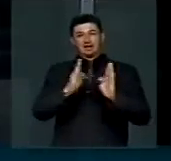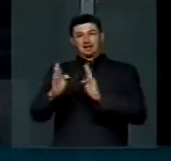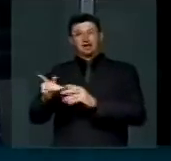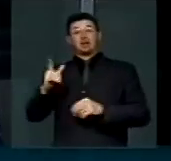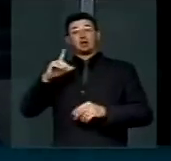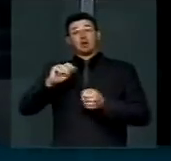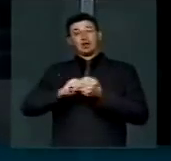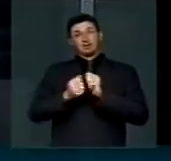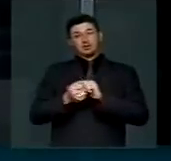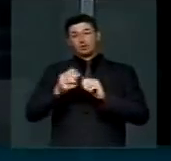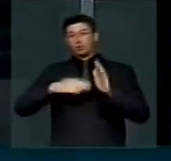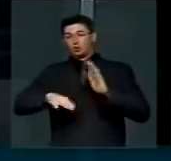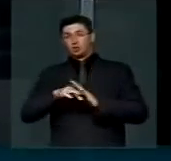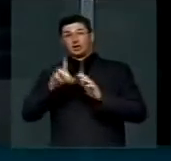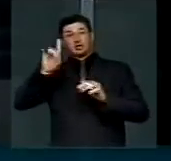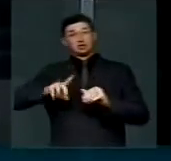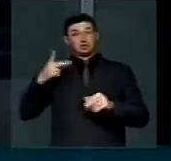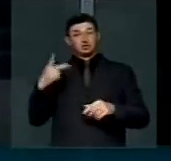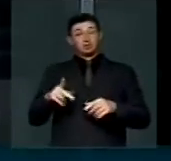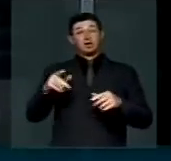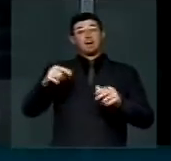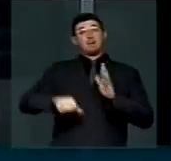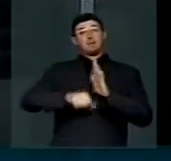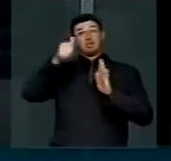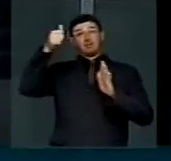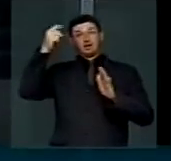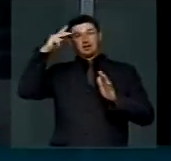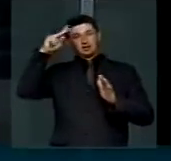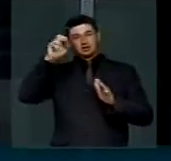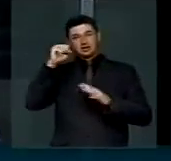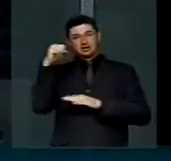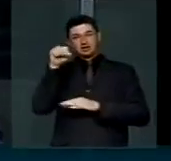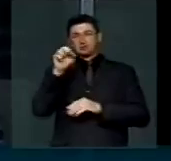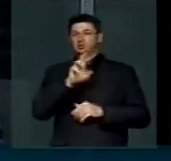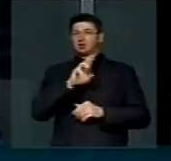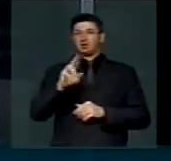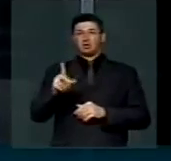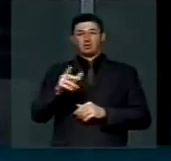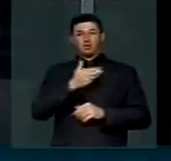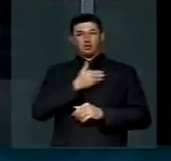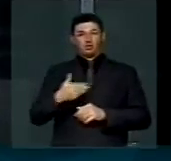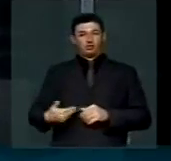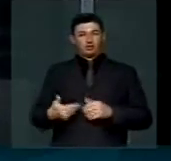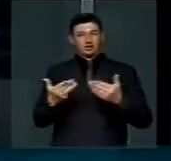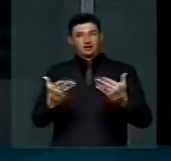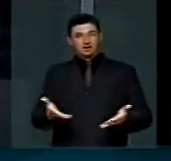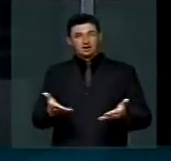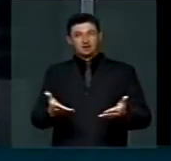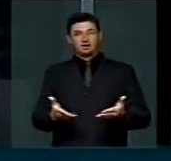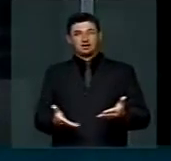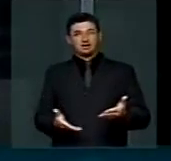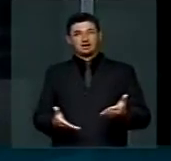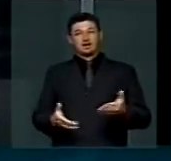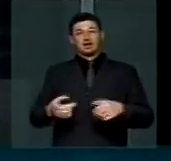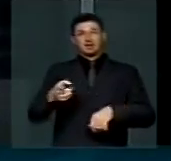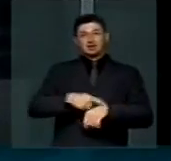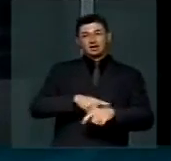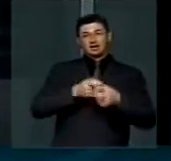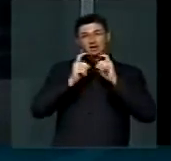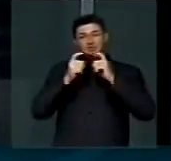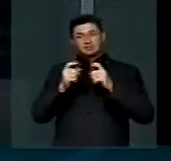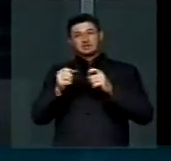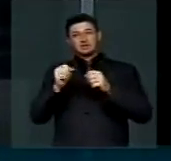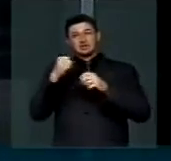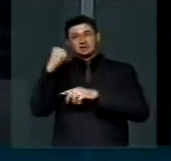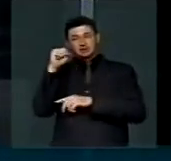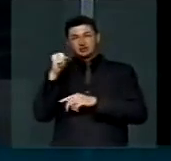que pela primeira vez na história de Sergipe não vai se dar, esse governo que está no momento administrando Sergipe, não vai dar